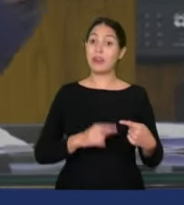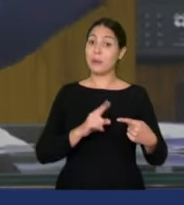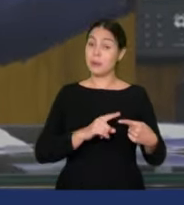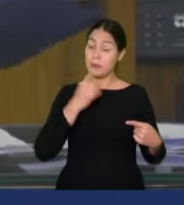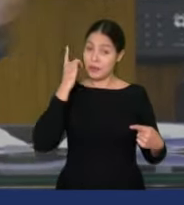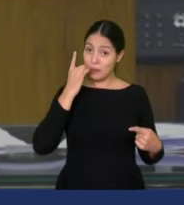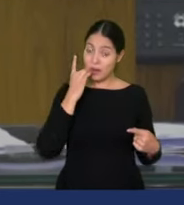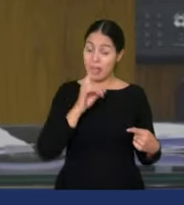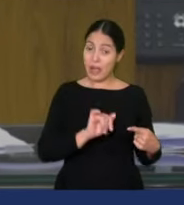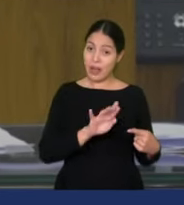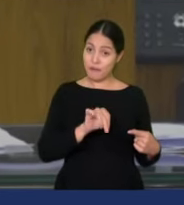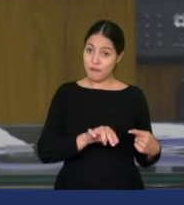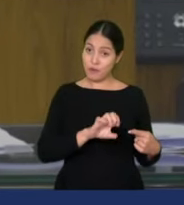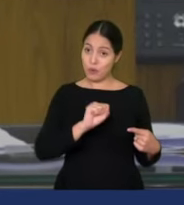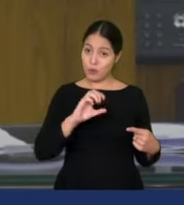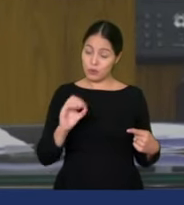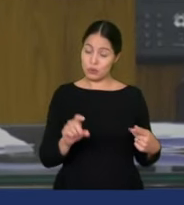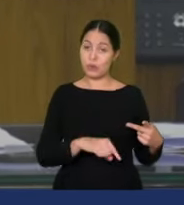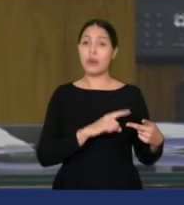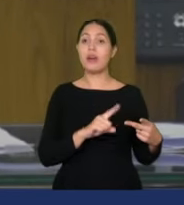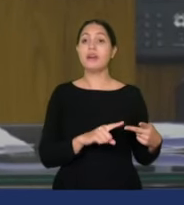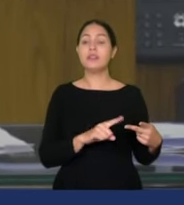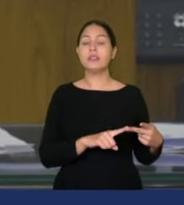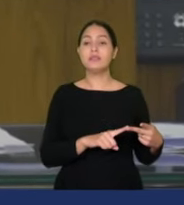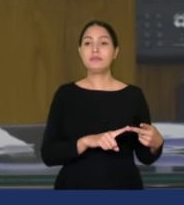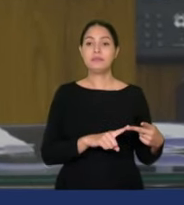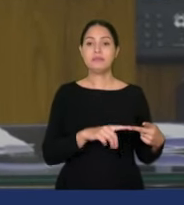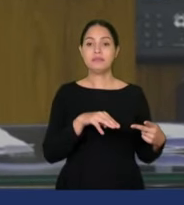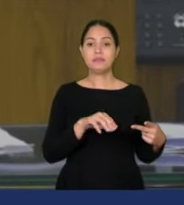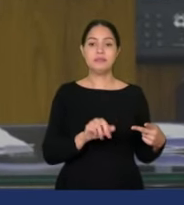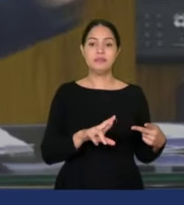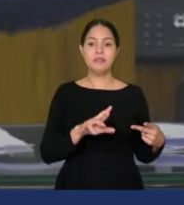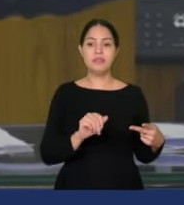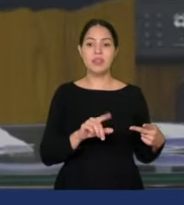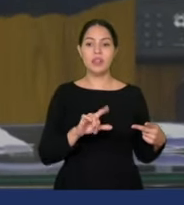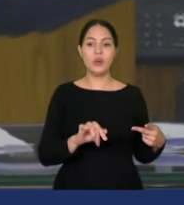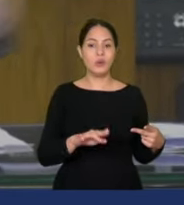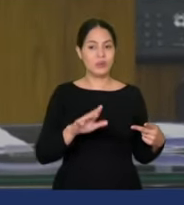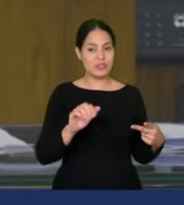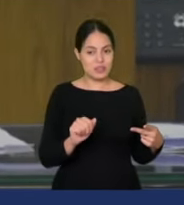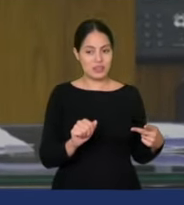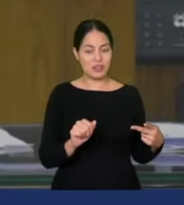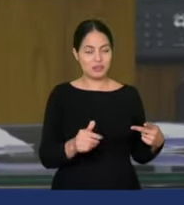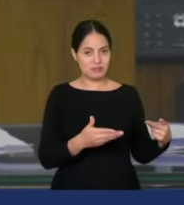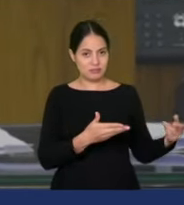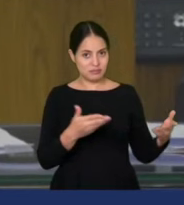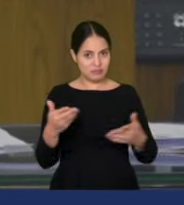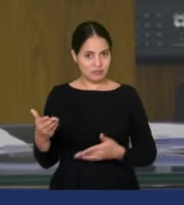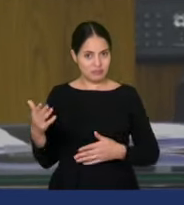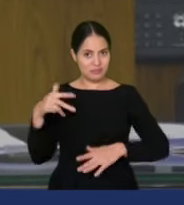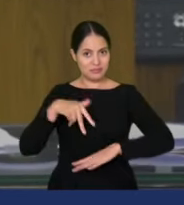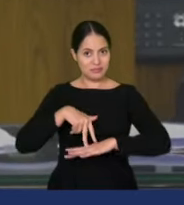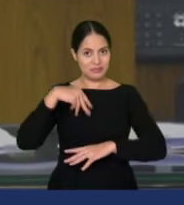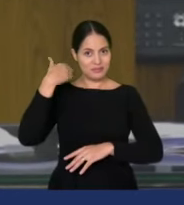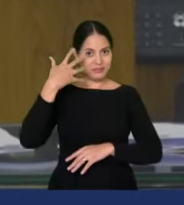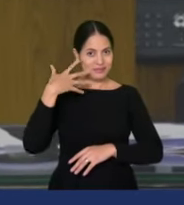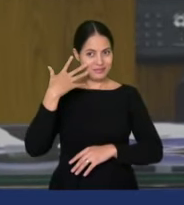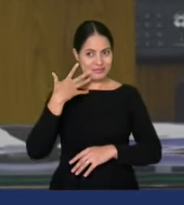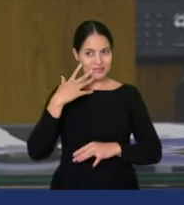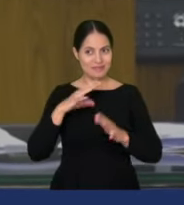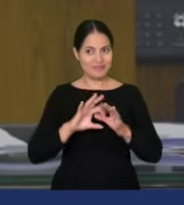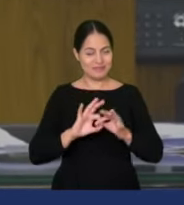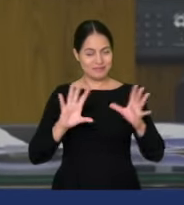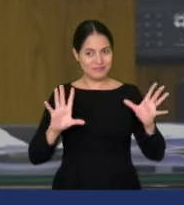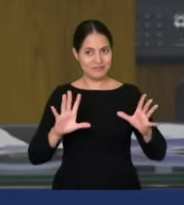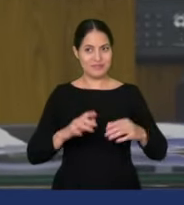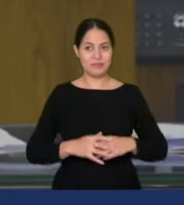Afonso e já peço a Maria Lúcia, a senhora Maria Lúcia Fatorelli, que possa já se posicionar no